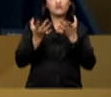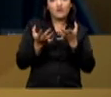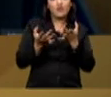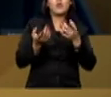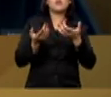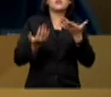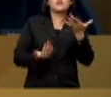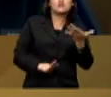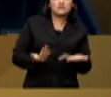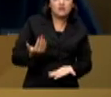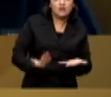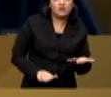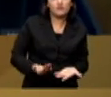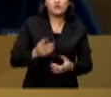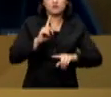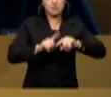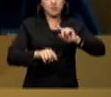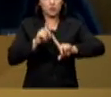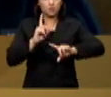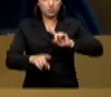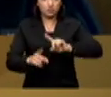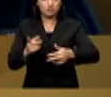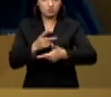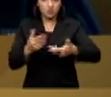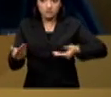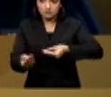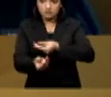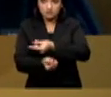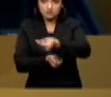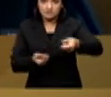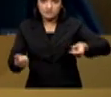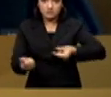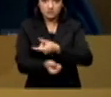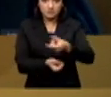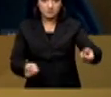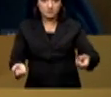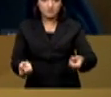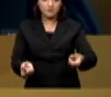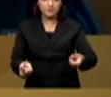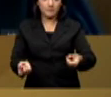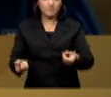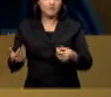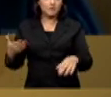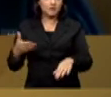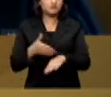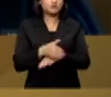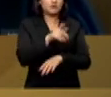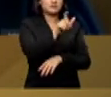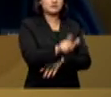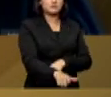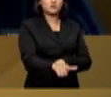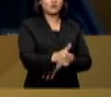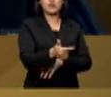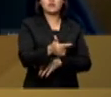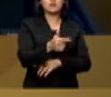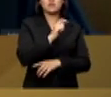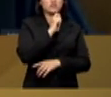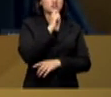que destinem bens e serviços a consumidor final não contribuinte do